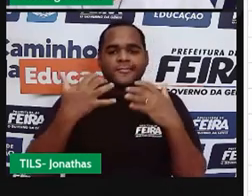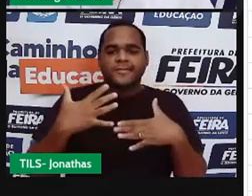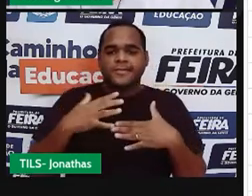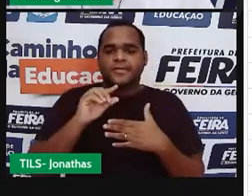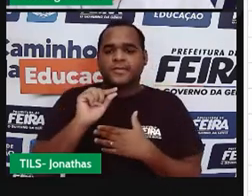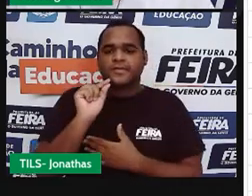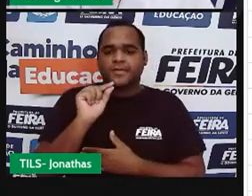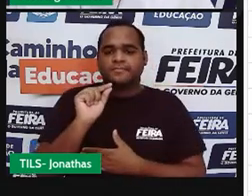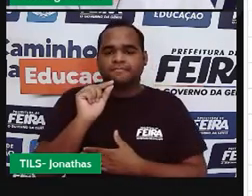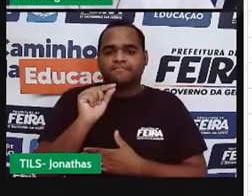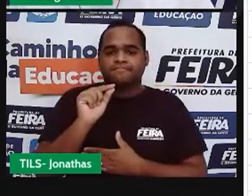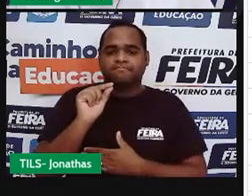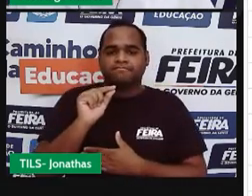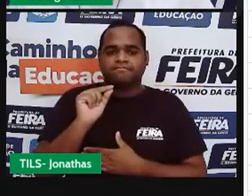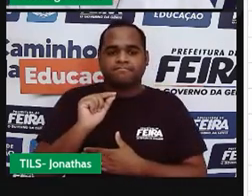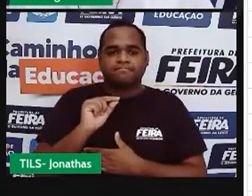ó,